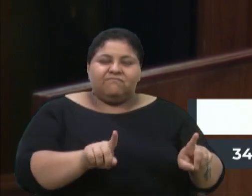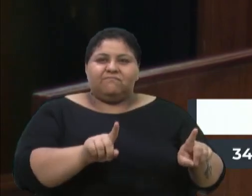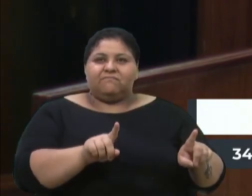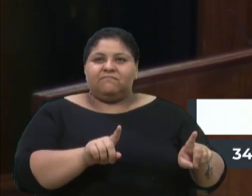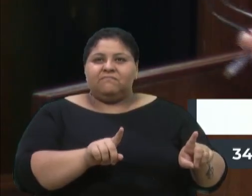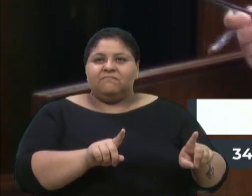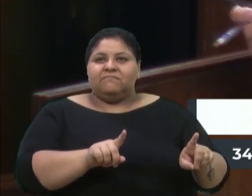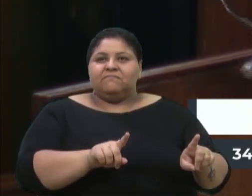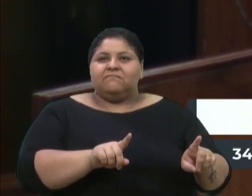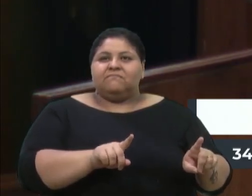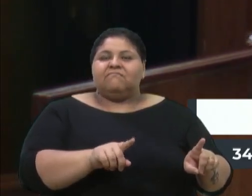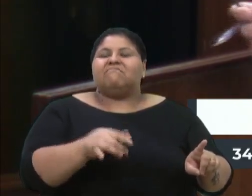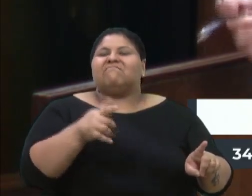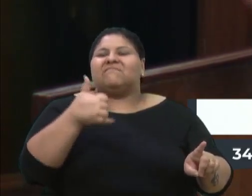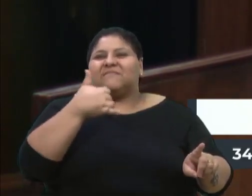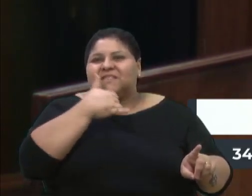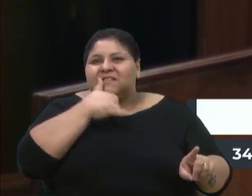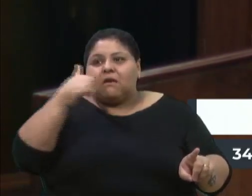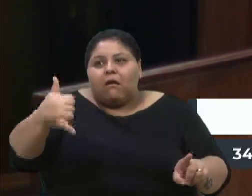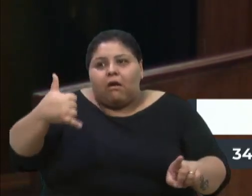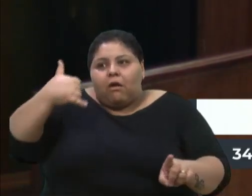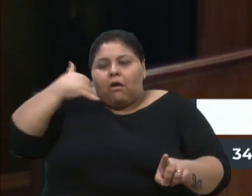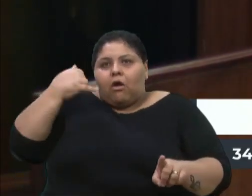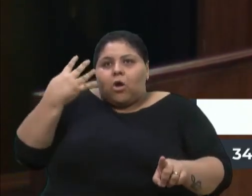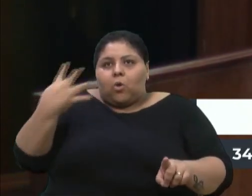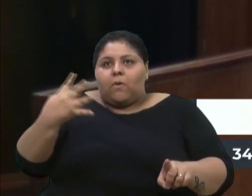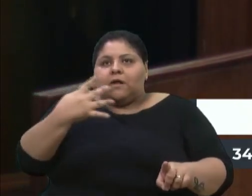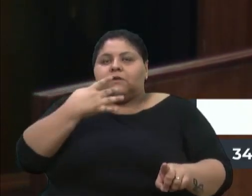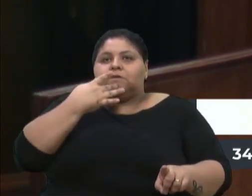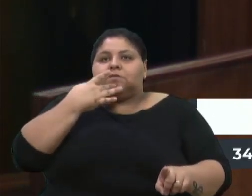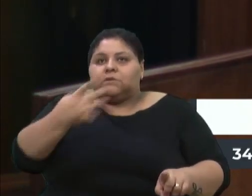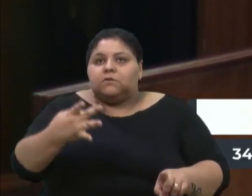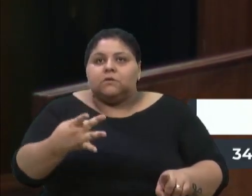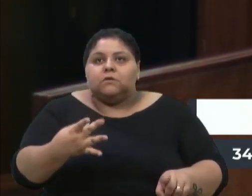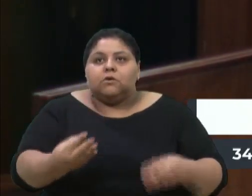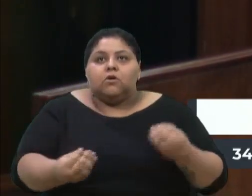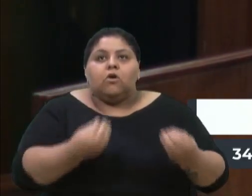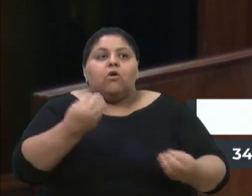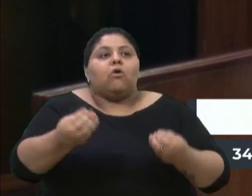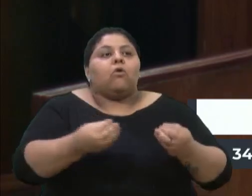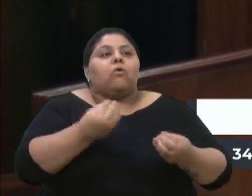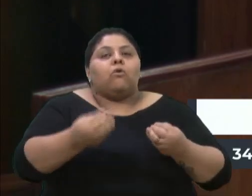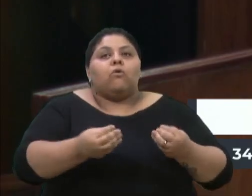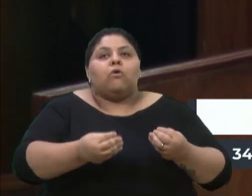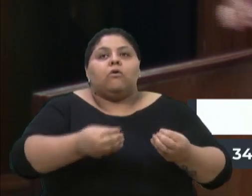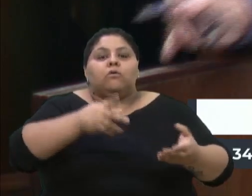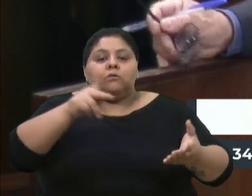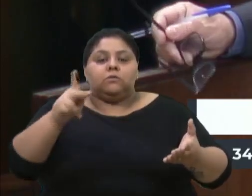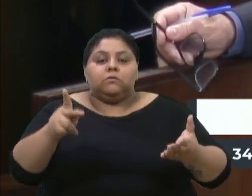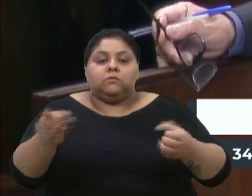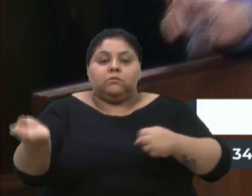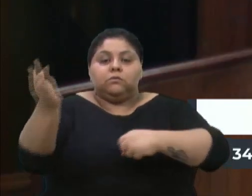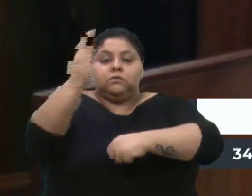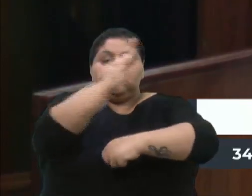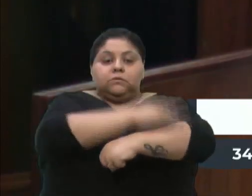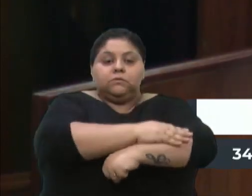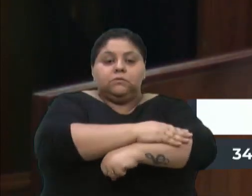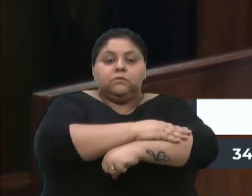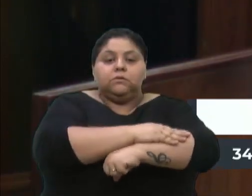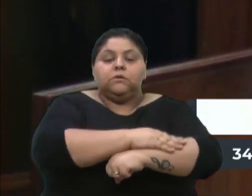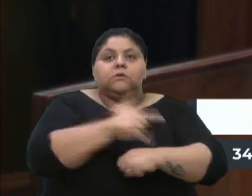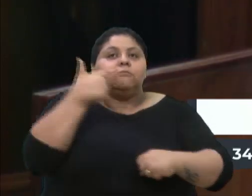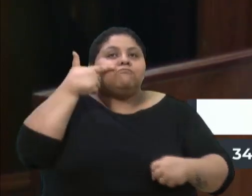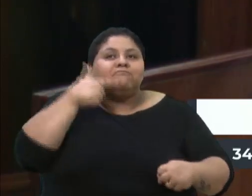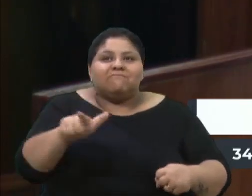Mas é muito triste receber uma ligação 4 horas da tarde, e daí vai tapar meu buraco ou não vai tapar meu buraco? E aí